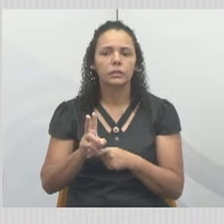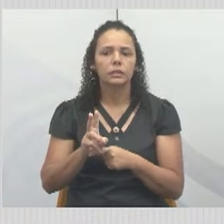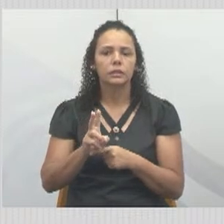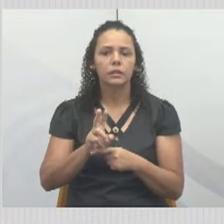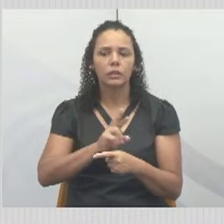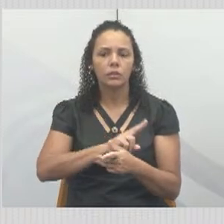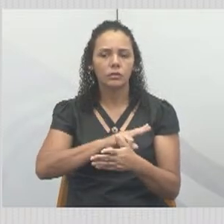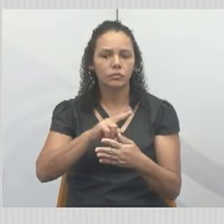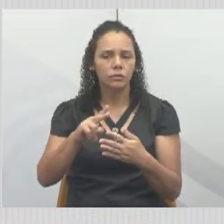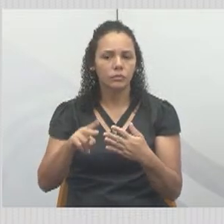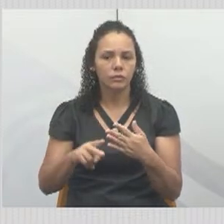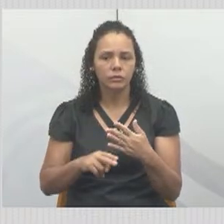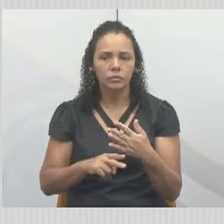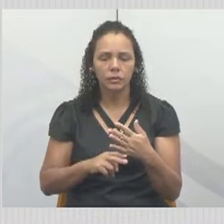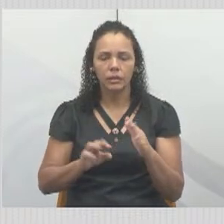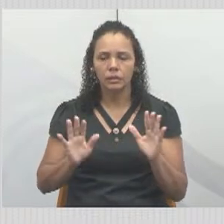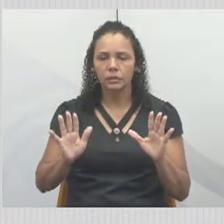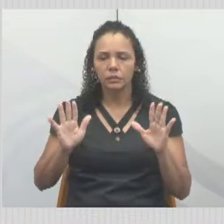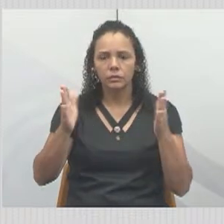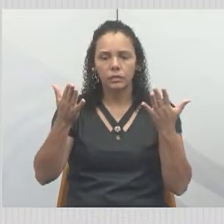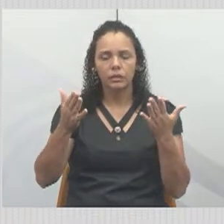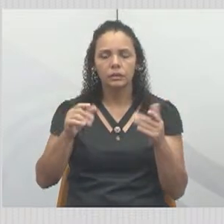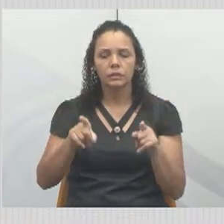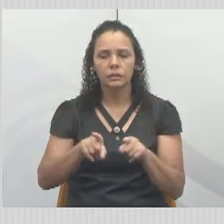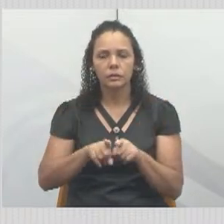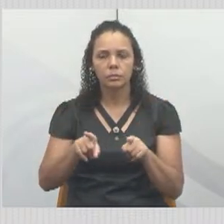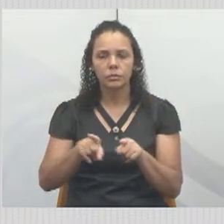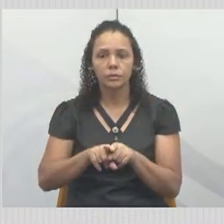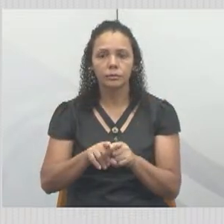manifestações artísticas e eventos culturais.